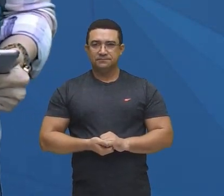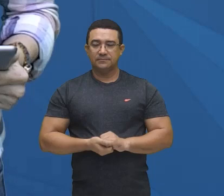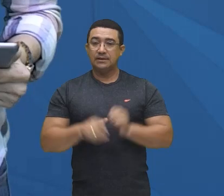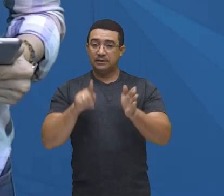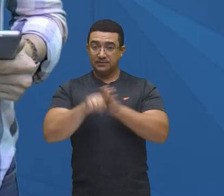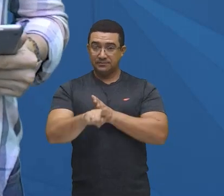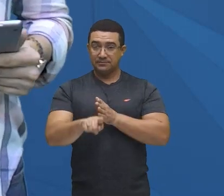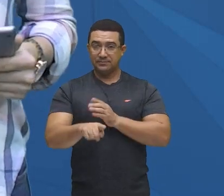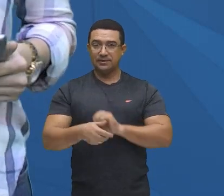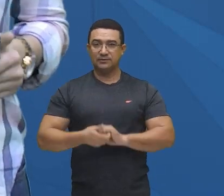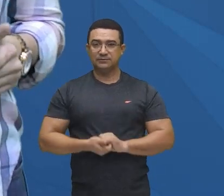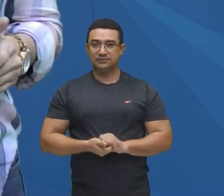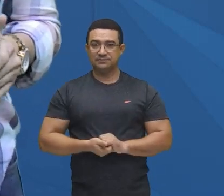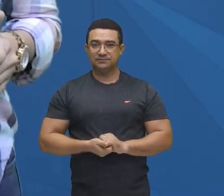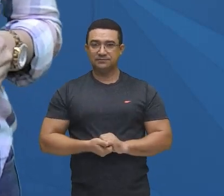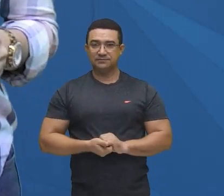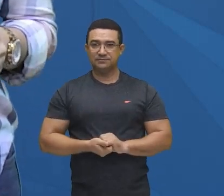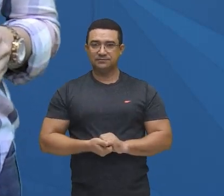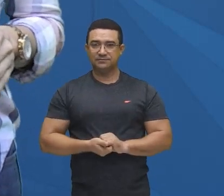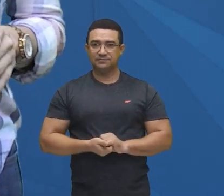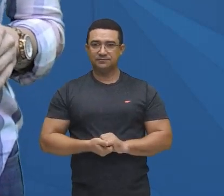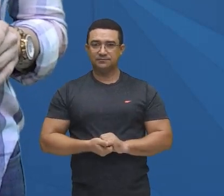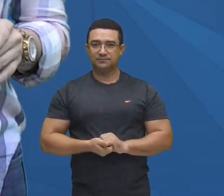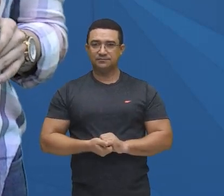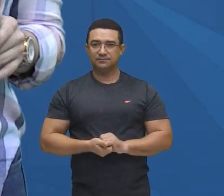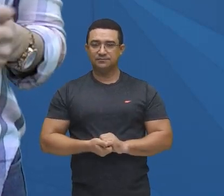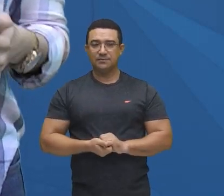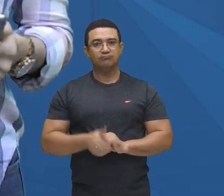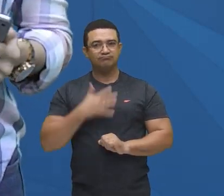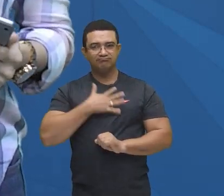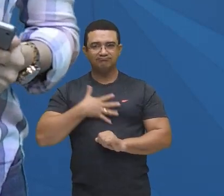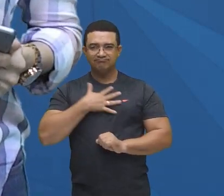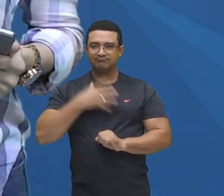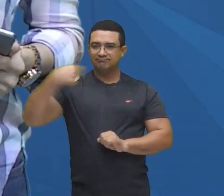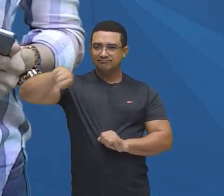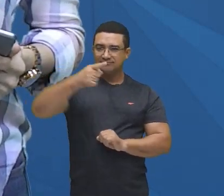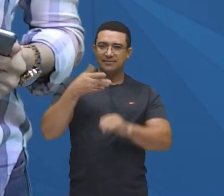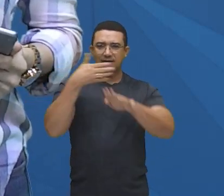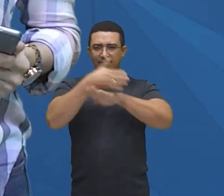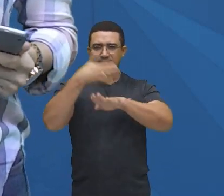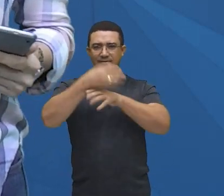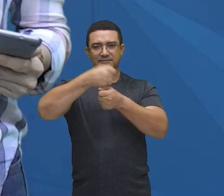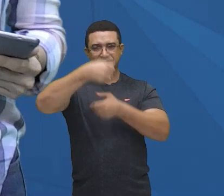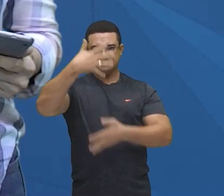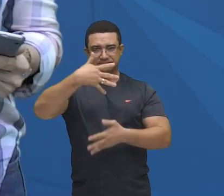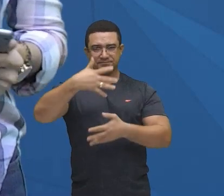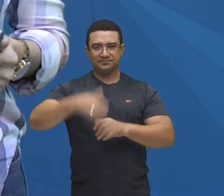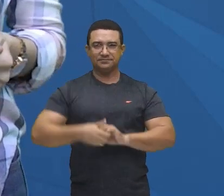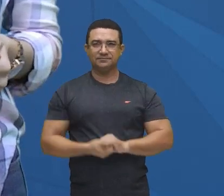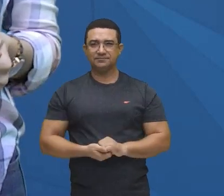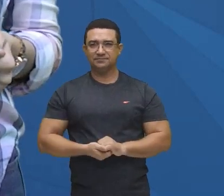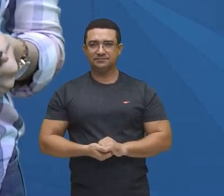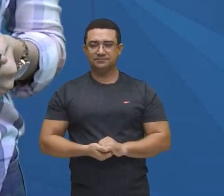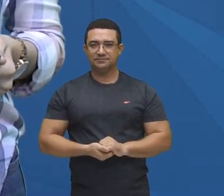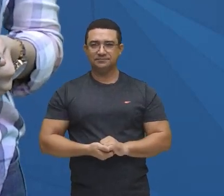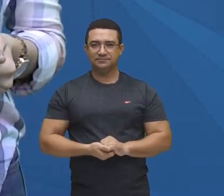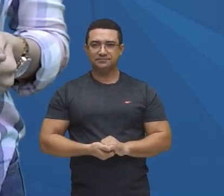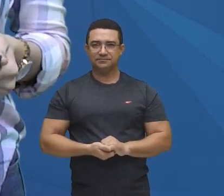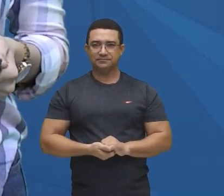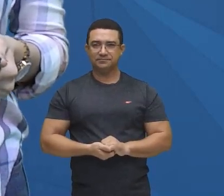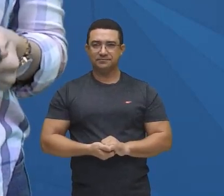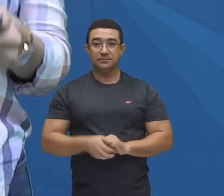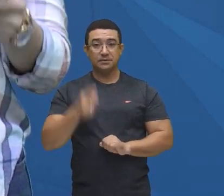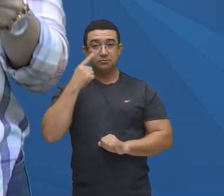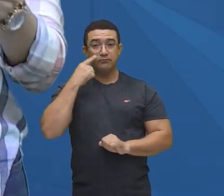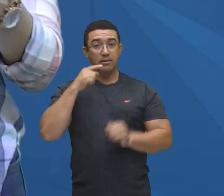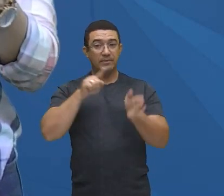uma pergunta. Olha só, tô gostando de ver a participação de vocês. Pergunta na tela e no aplicativo. Vamos dar uma